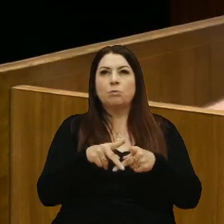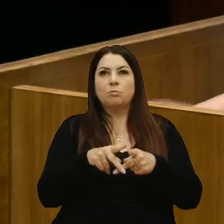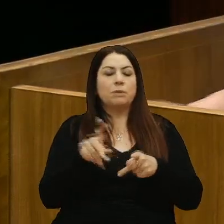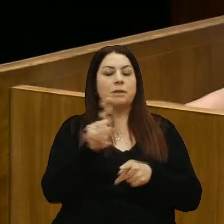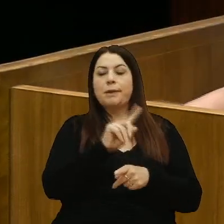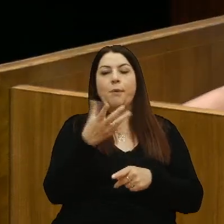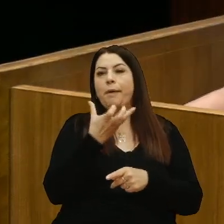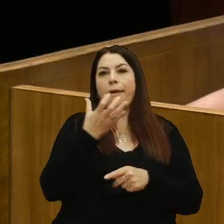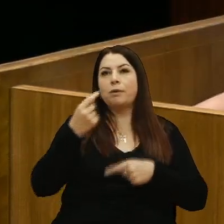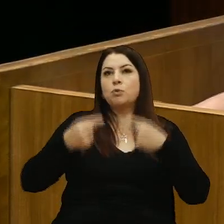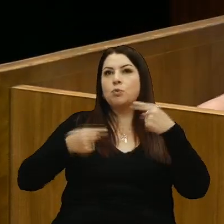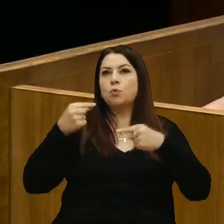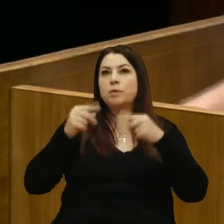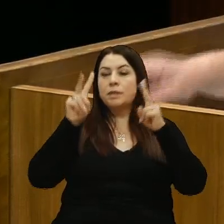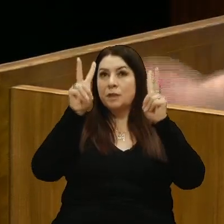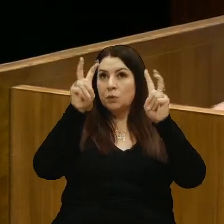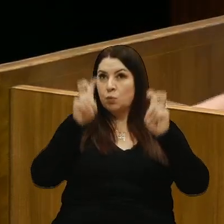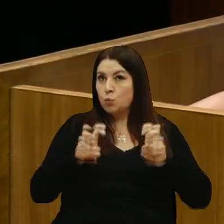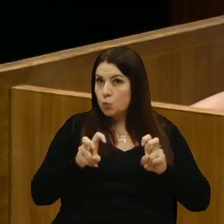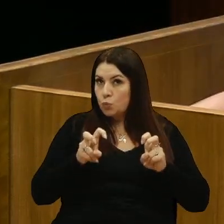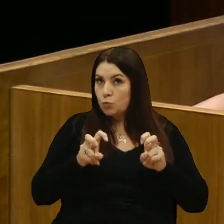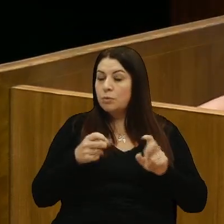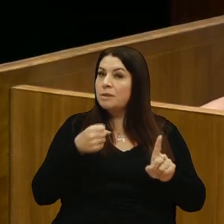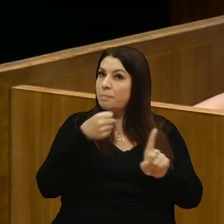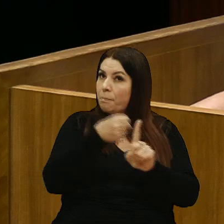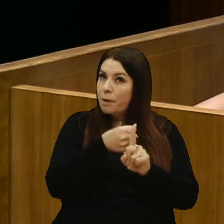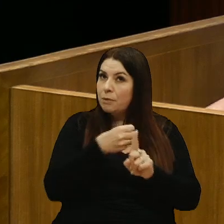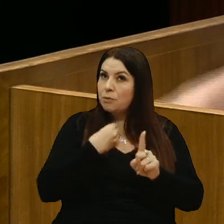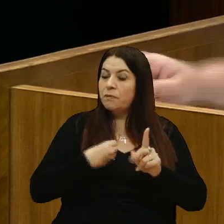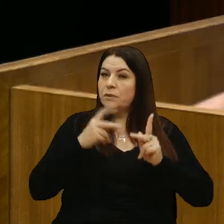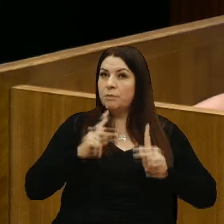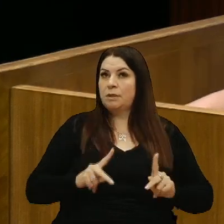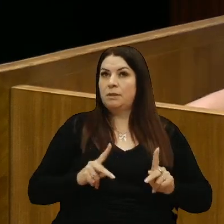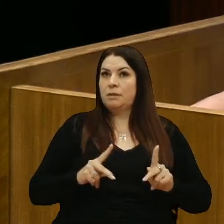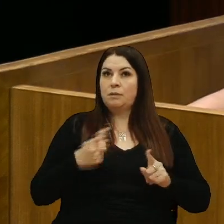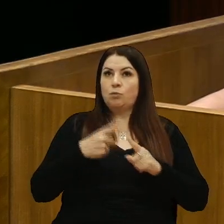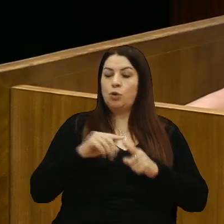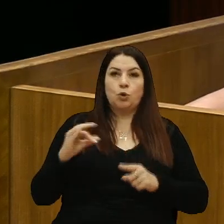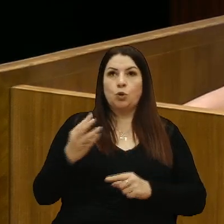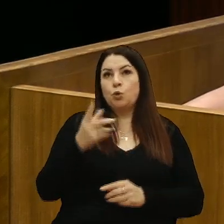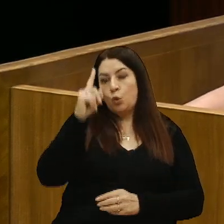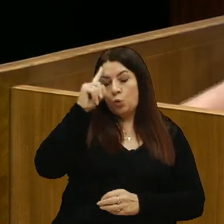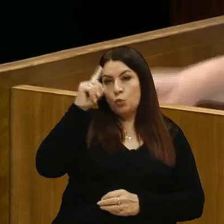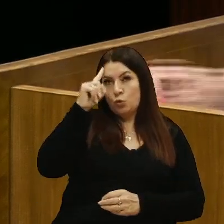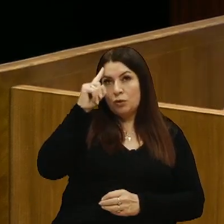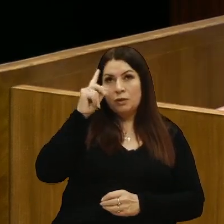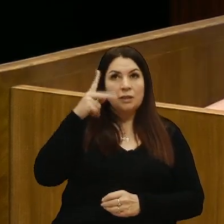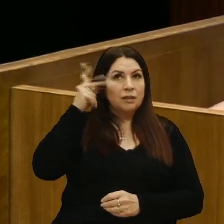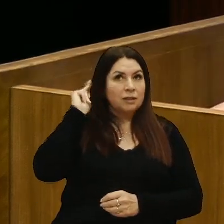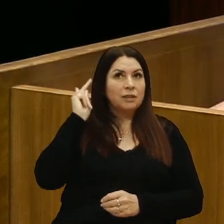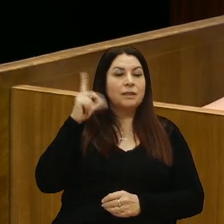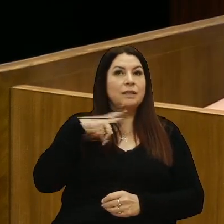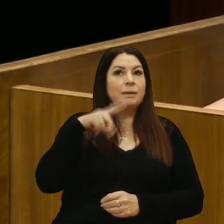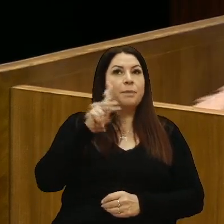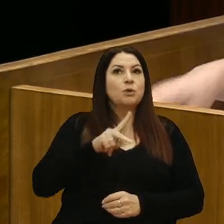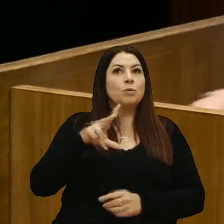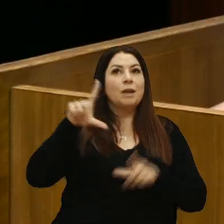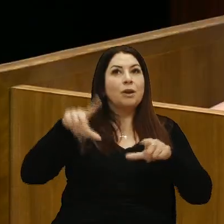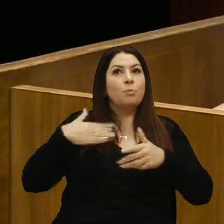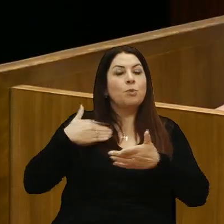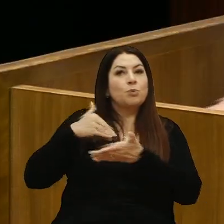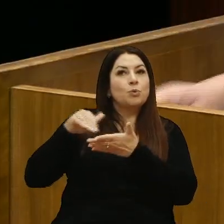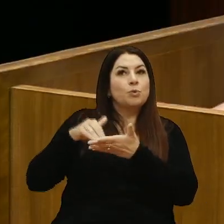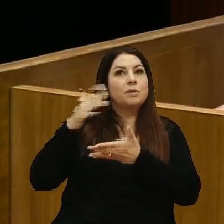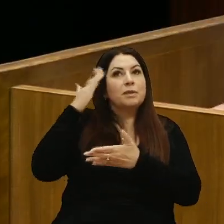não quer discutir assuntos que impactam a vida das pessoas. Porque todos os dias, vereador Iago, tem gente lá no meu gabinete